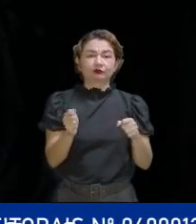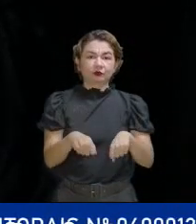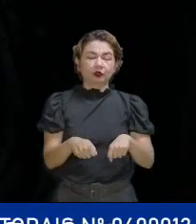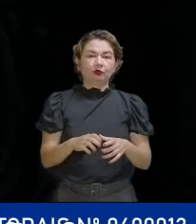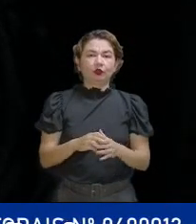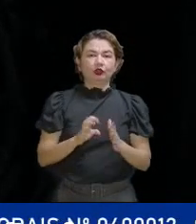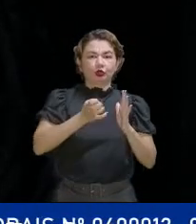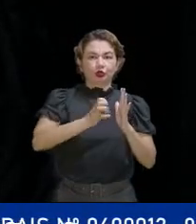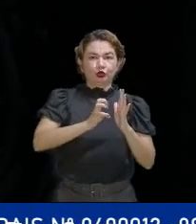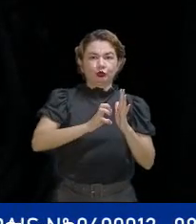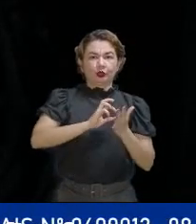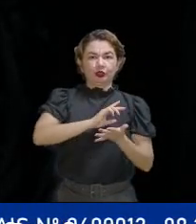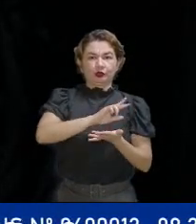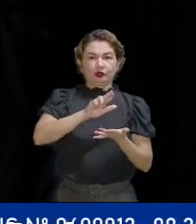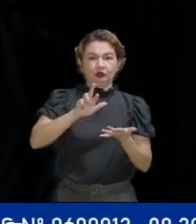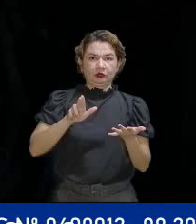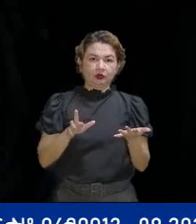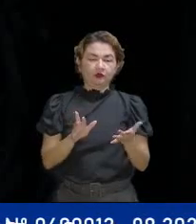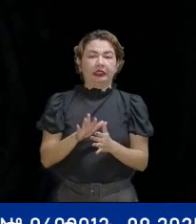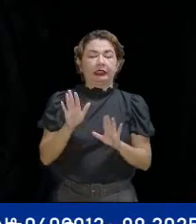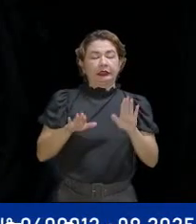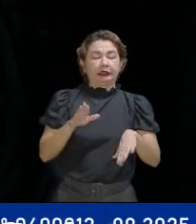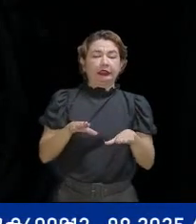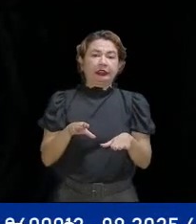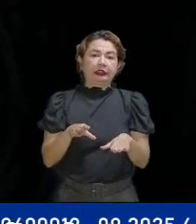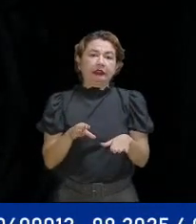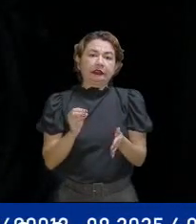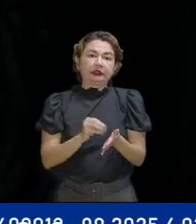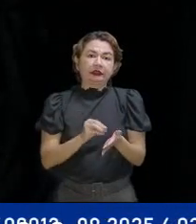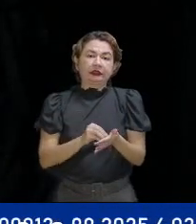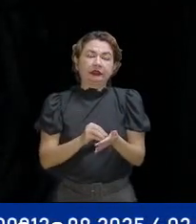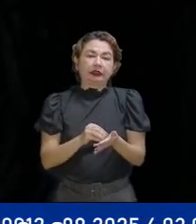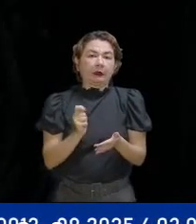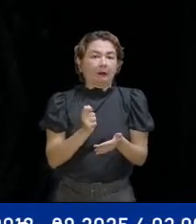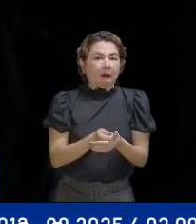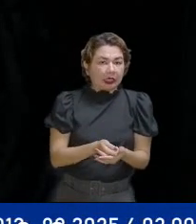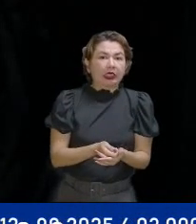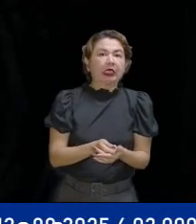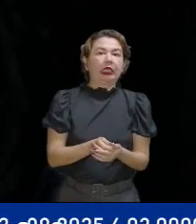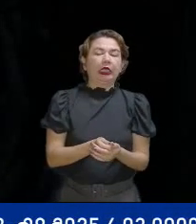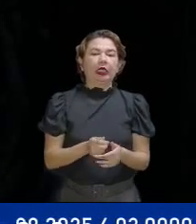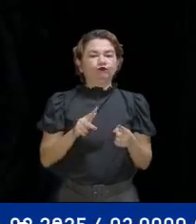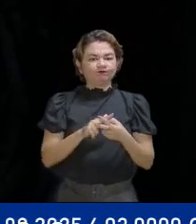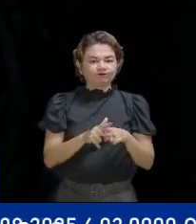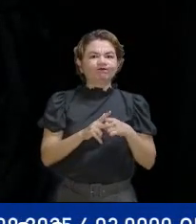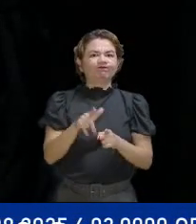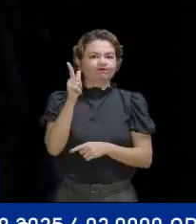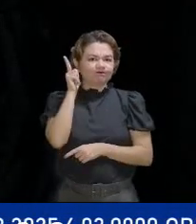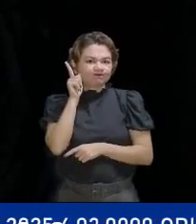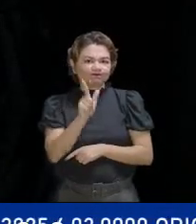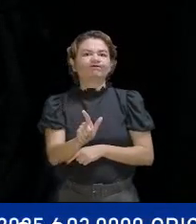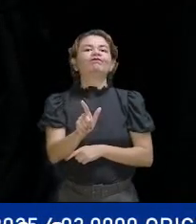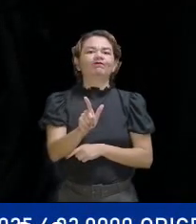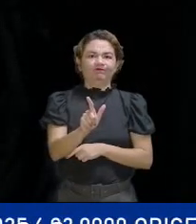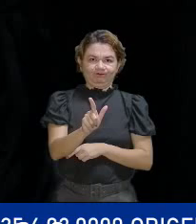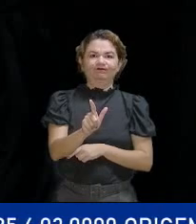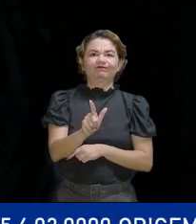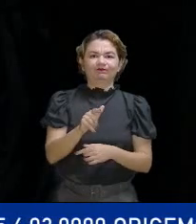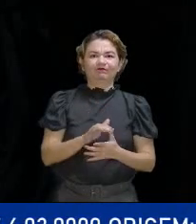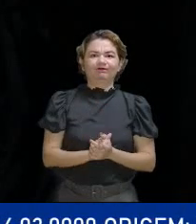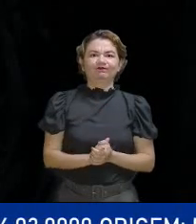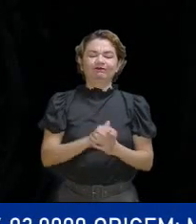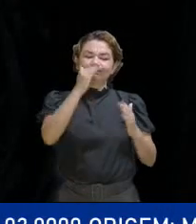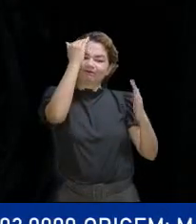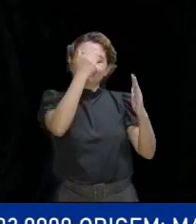as agremiações, mesmo que inadimplentes, possam reverter o status de regularidade, demonstrando boa-fé e compromisso